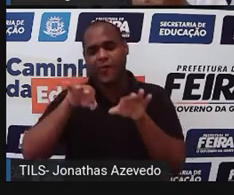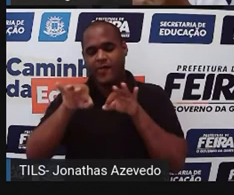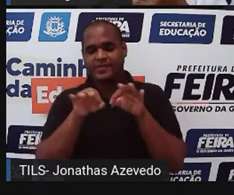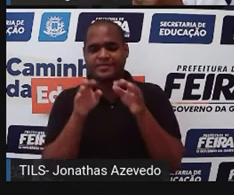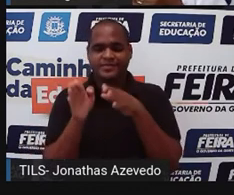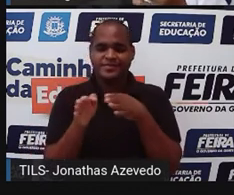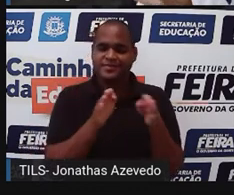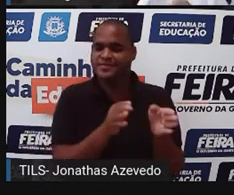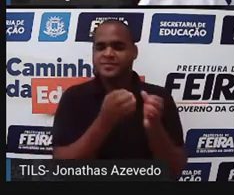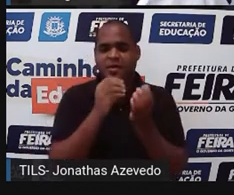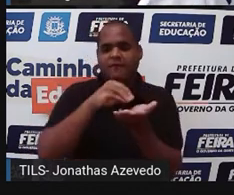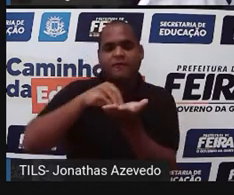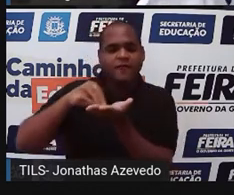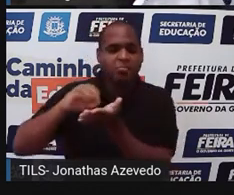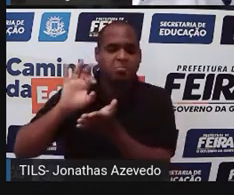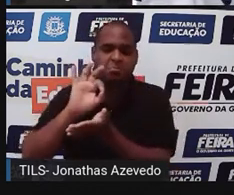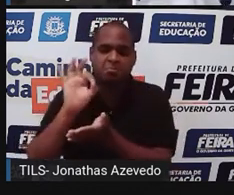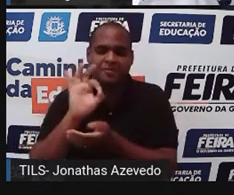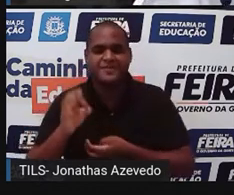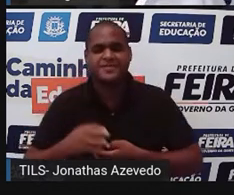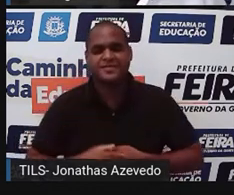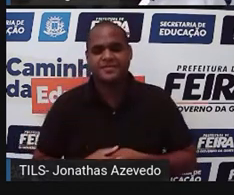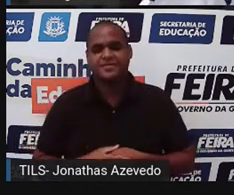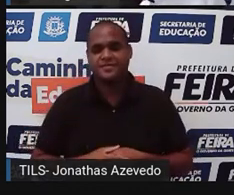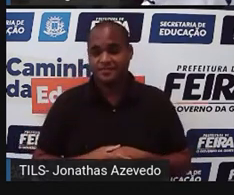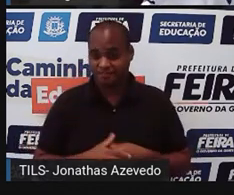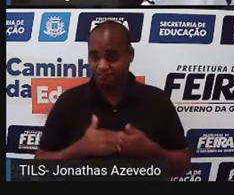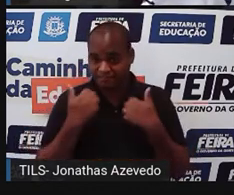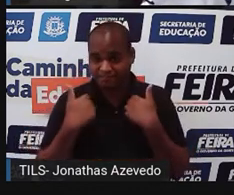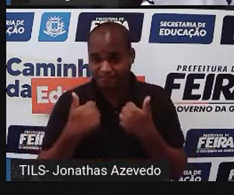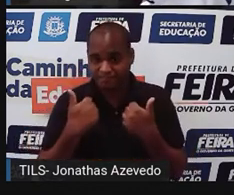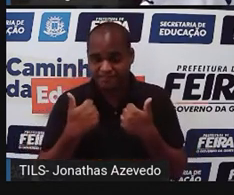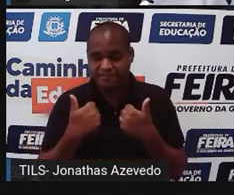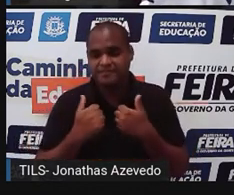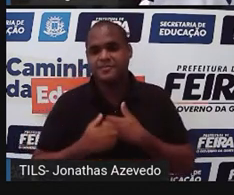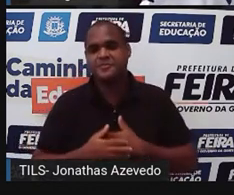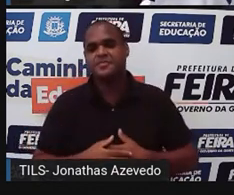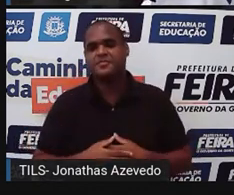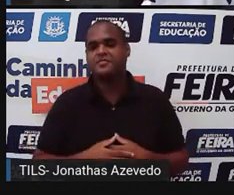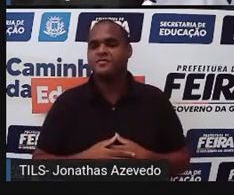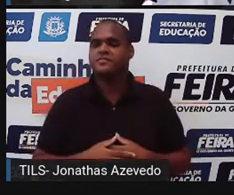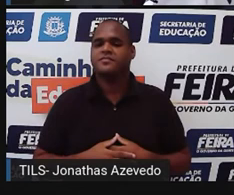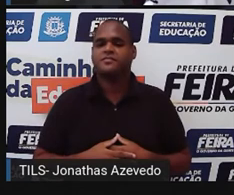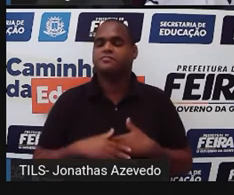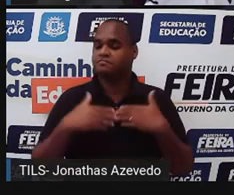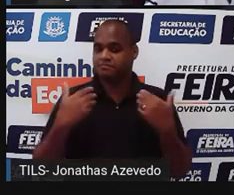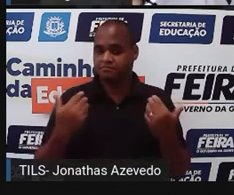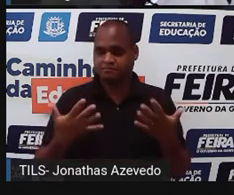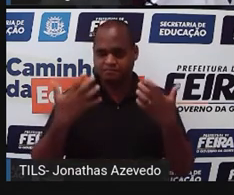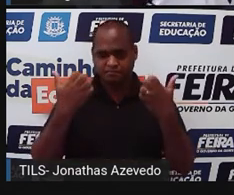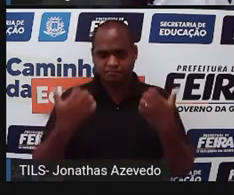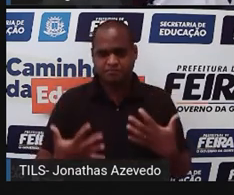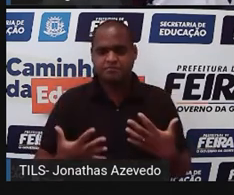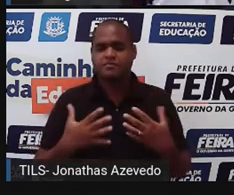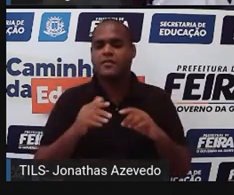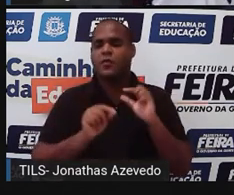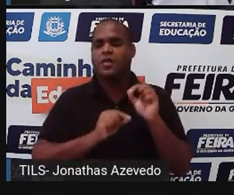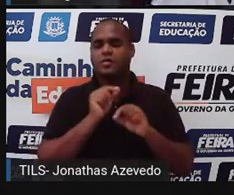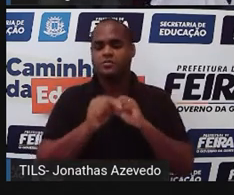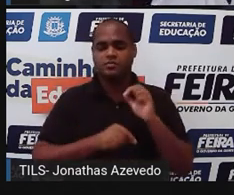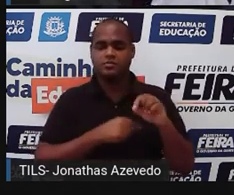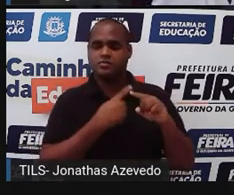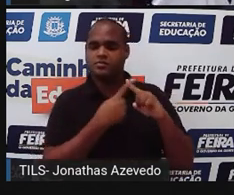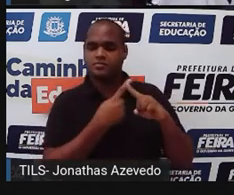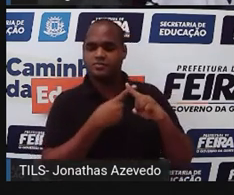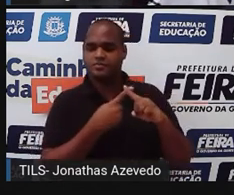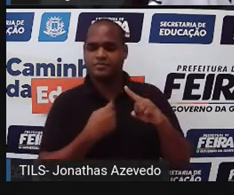sem sobrar medida de nenhum dos dois tá bom é isso explica por que